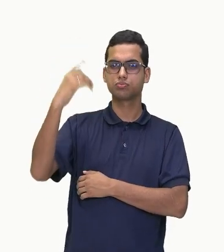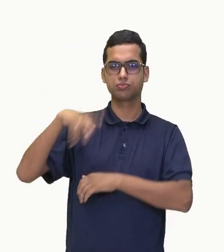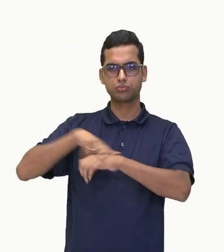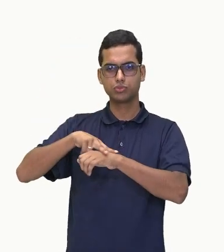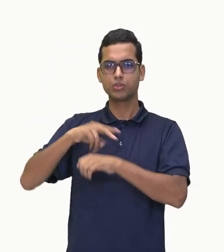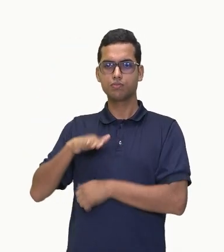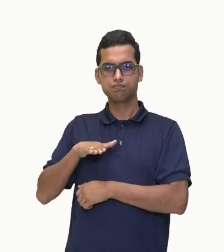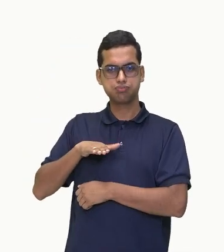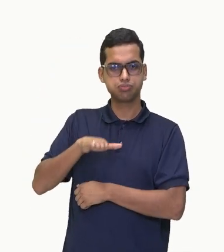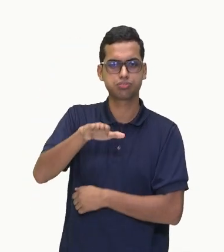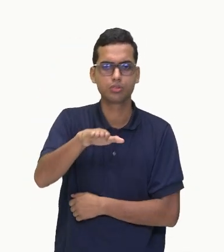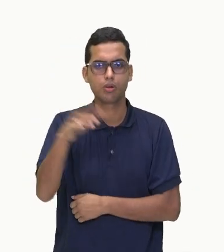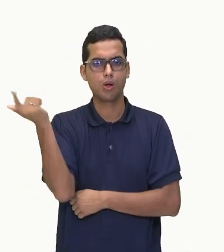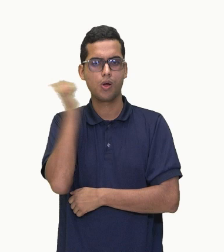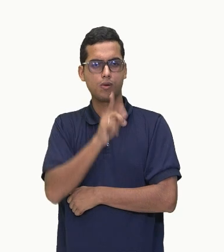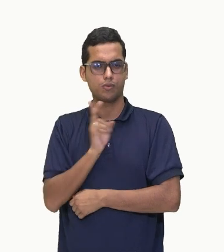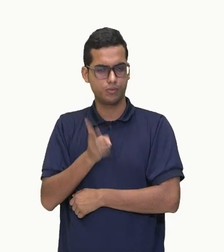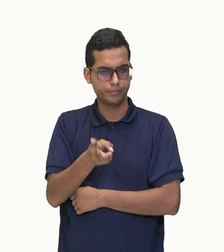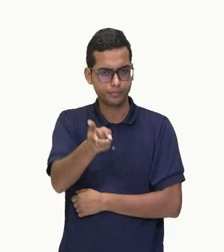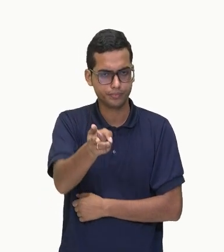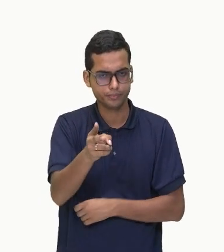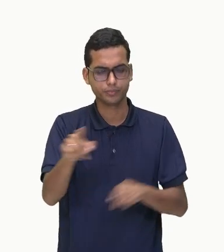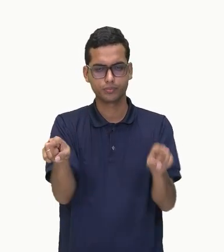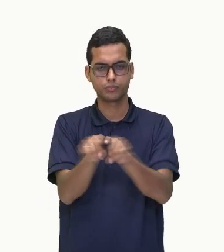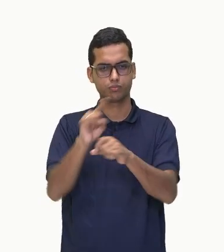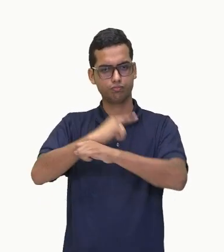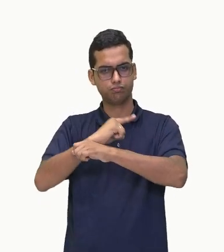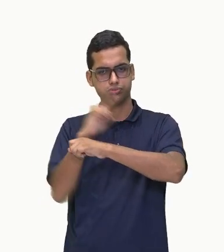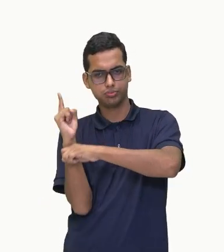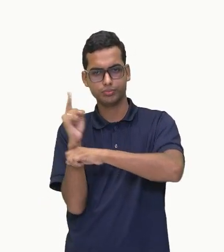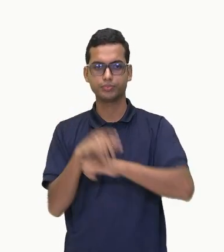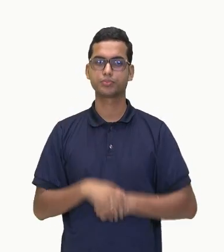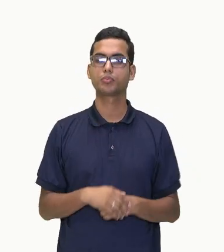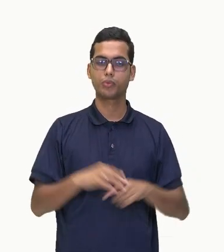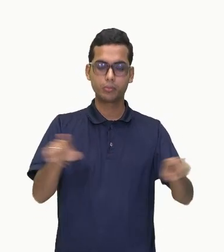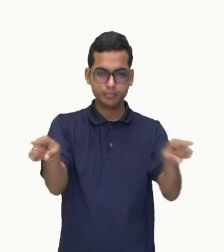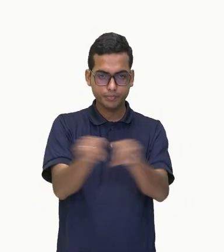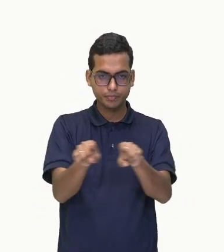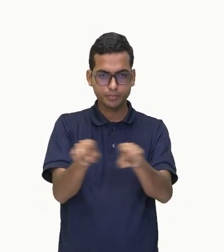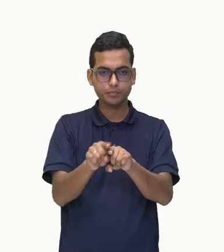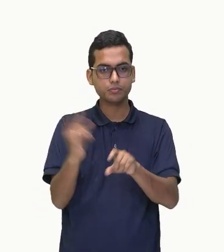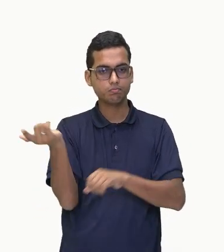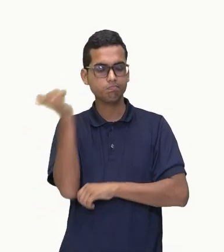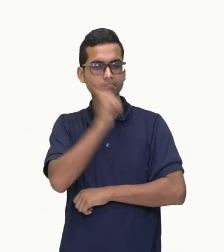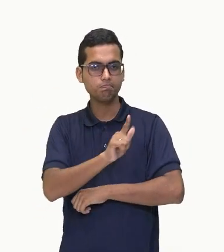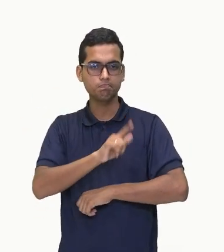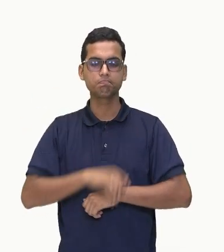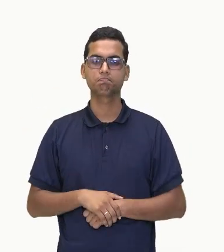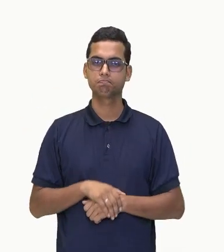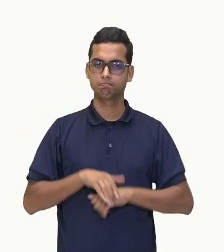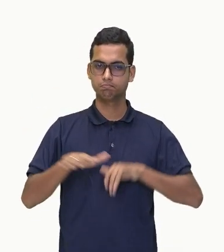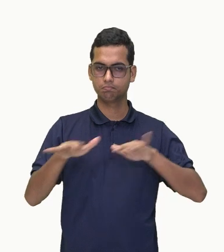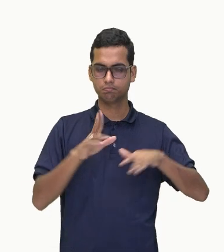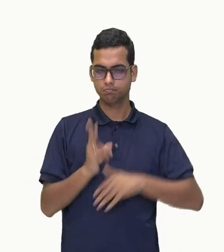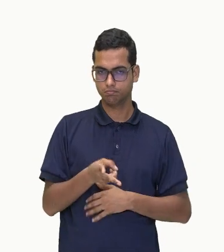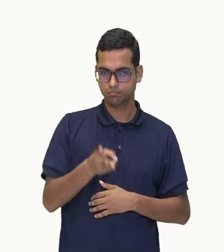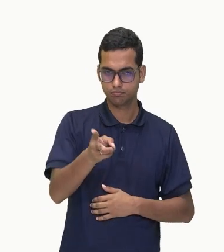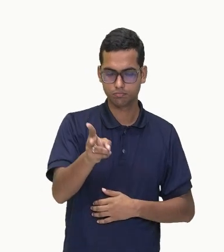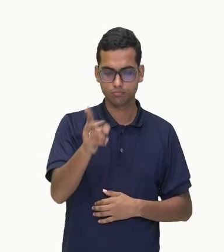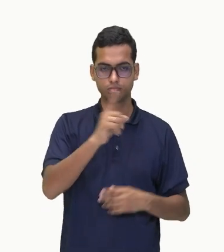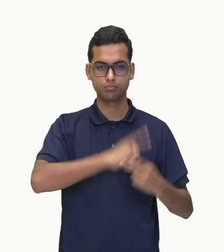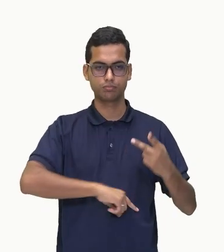E nesse caso aí, o movimento uniforme, a velocidade ela é constante.